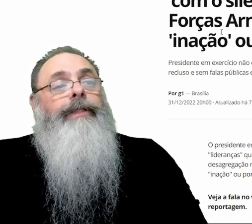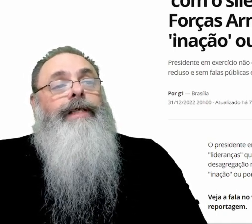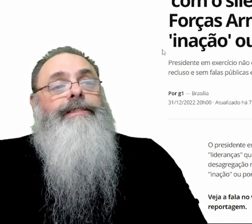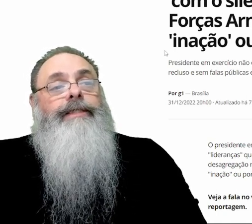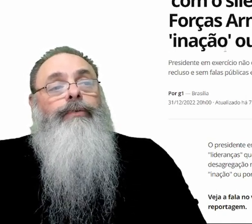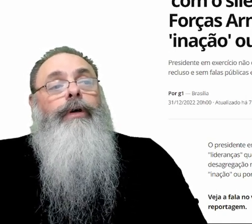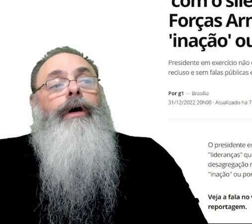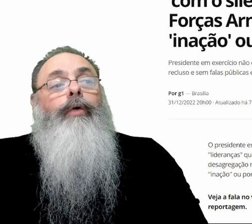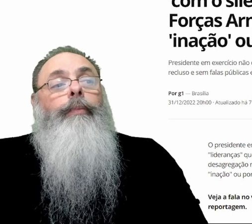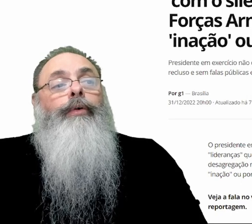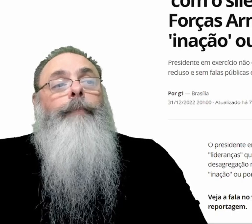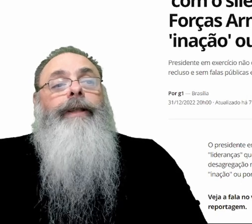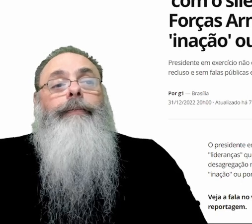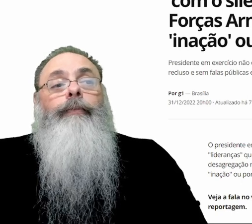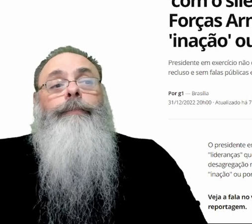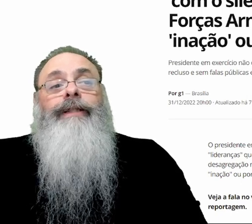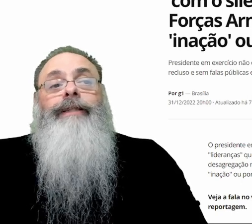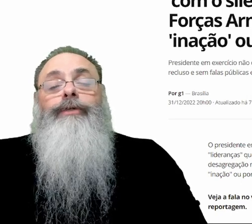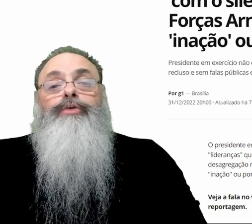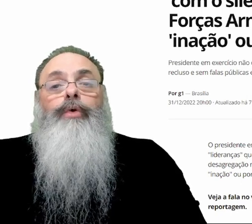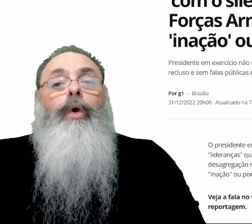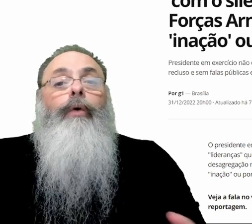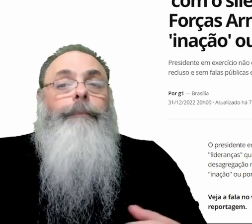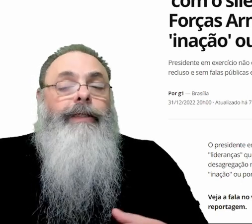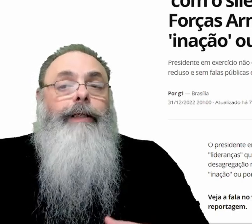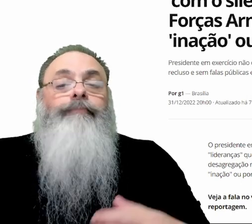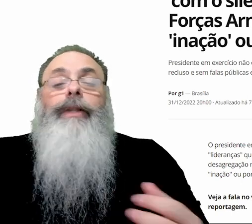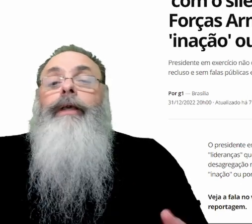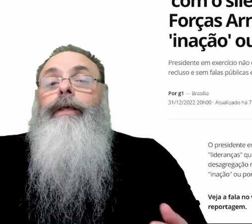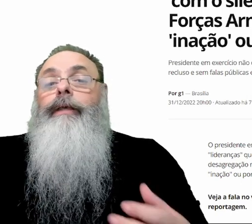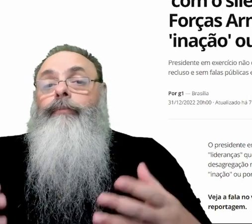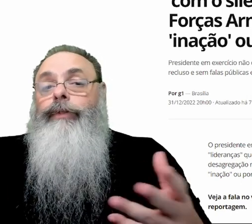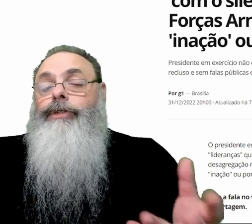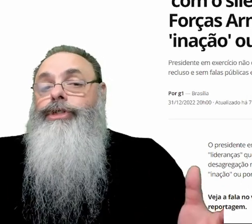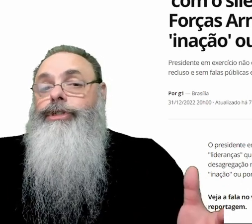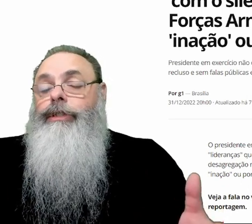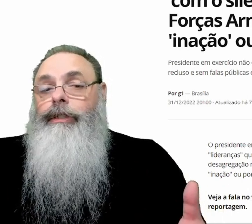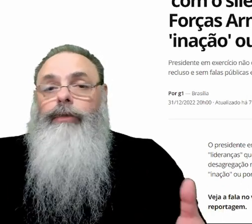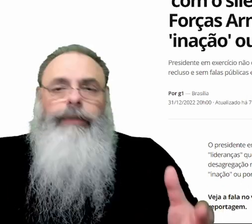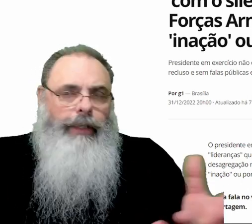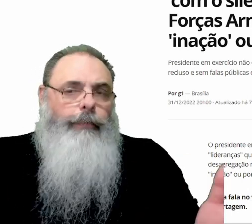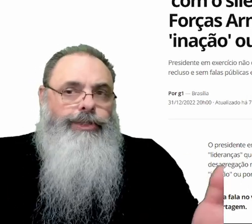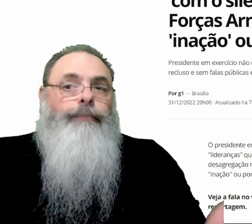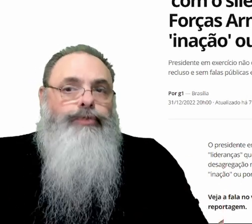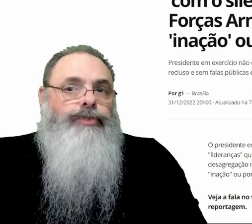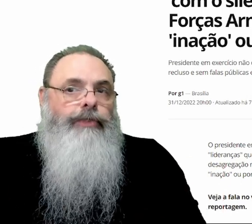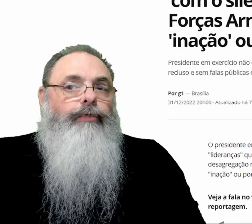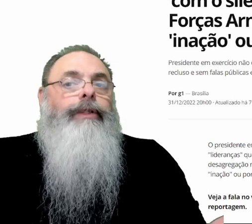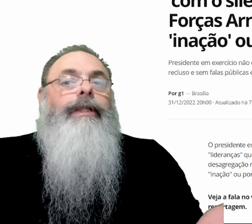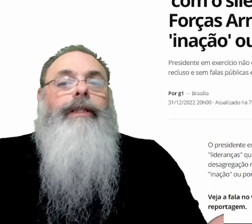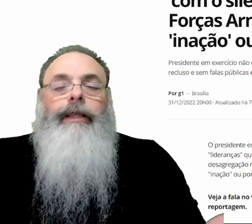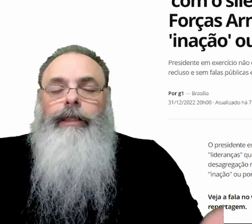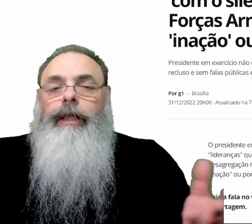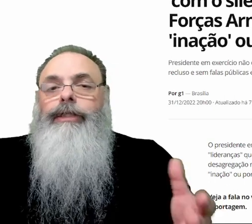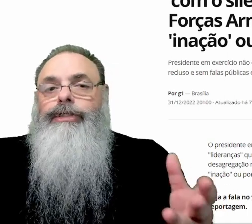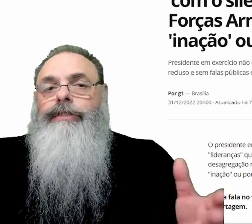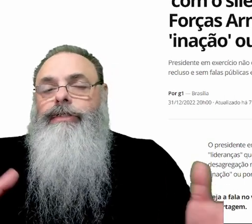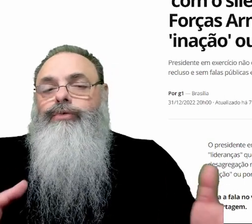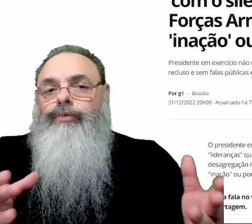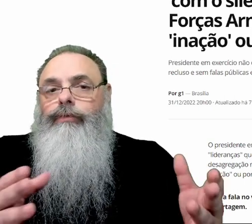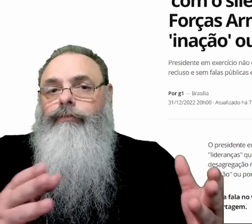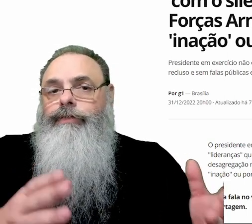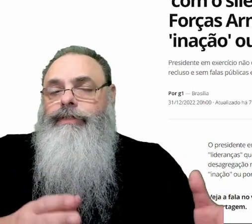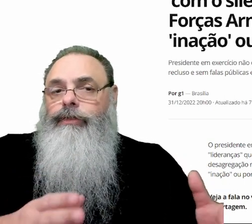conta por inação ou por um pretenso golpe, né? E muita gente entendeu, e realmente é possível entender, que ele